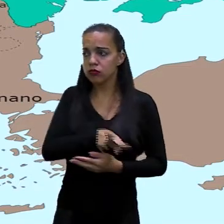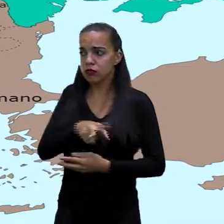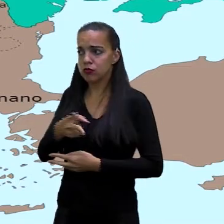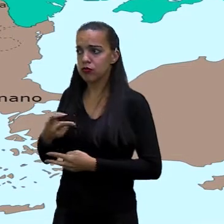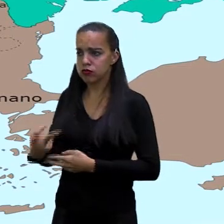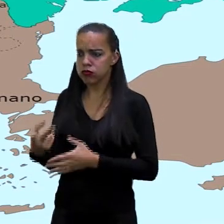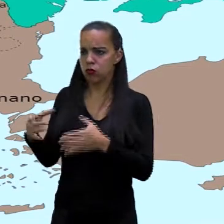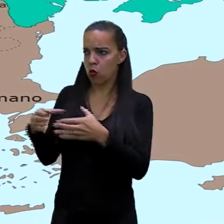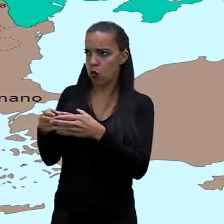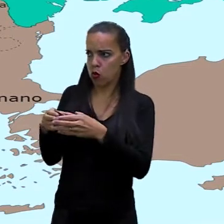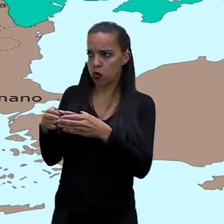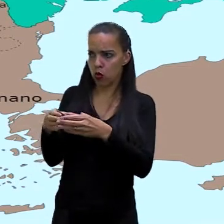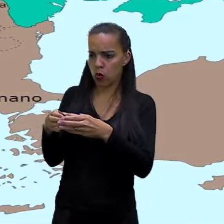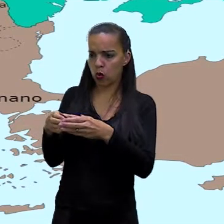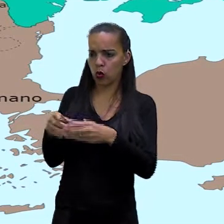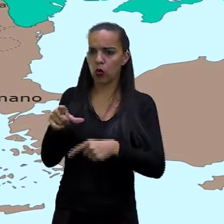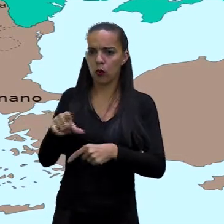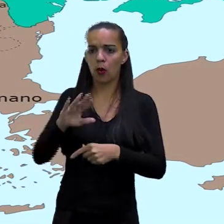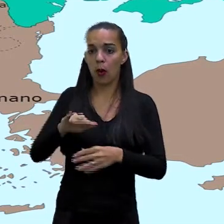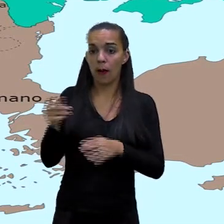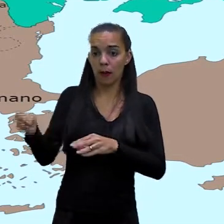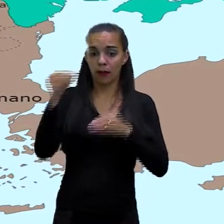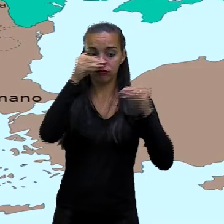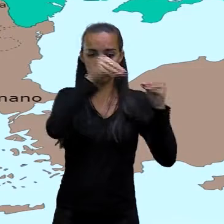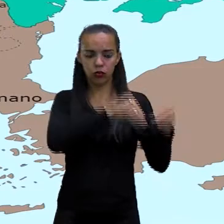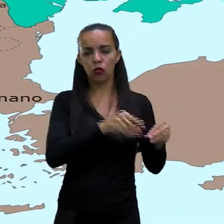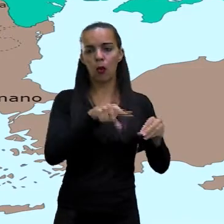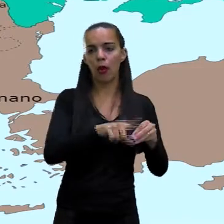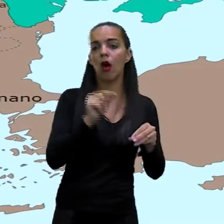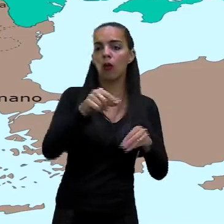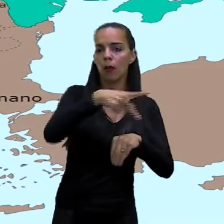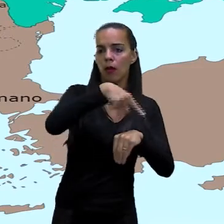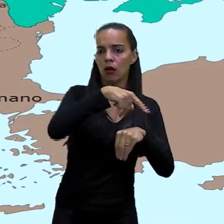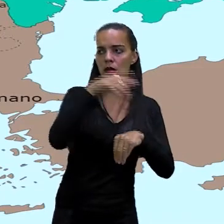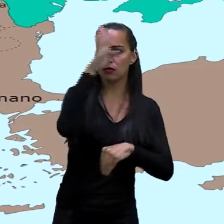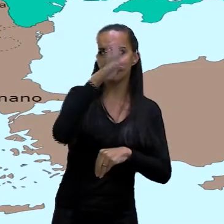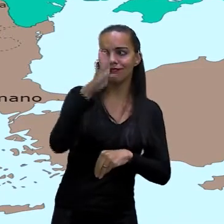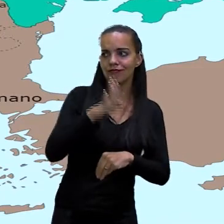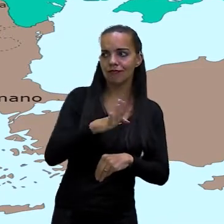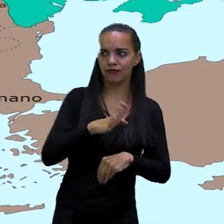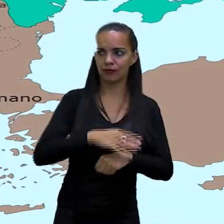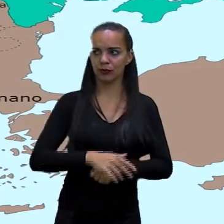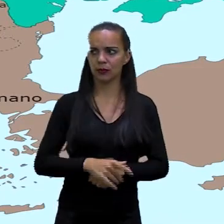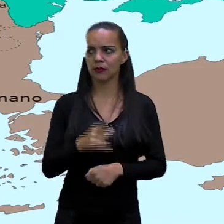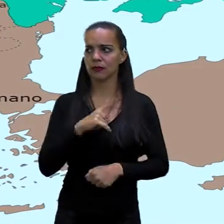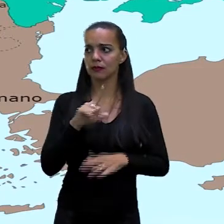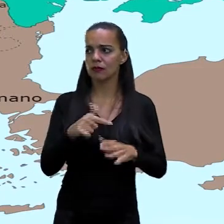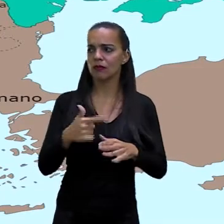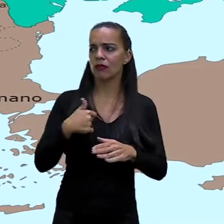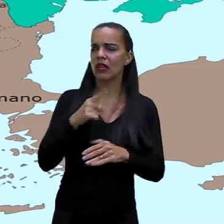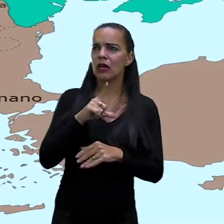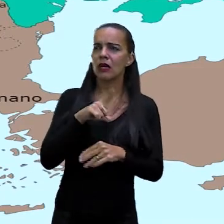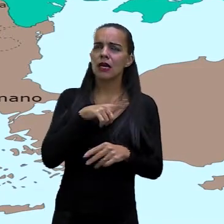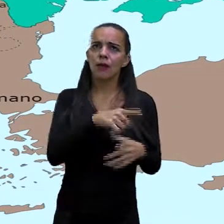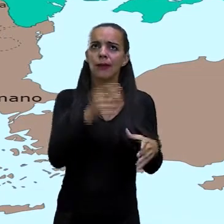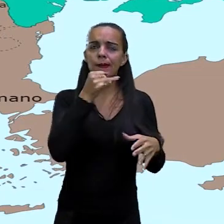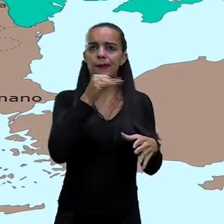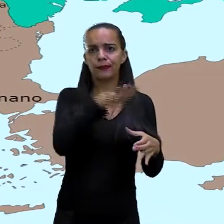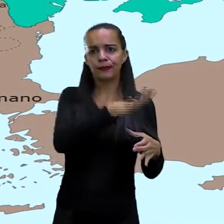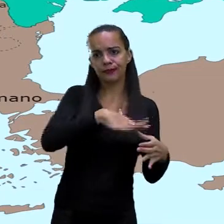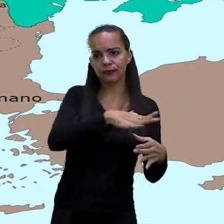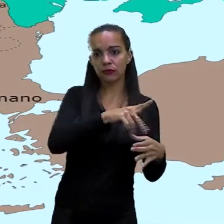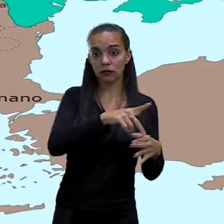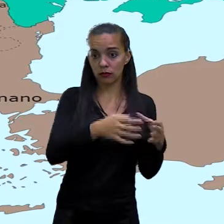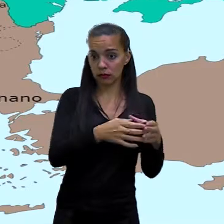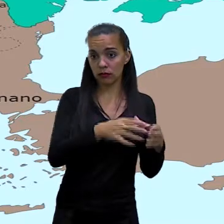a corte para o Brasil. Isso representou o aumento do domínio inglês sobre Portugal e o